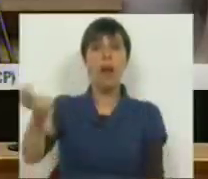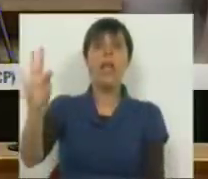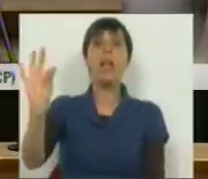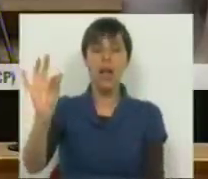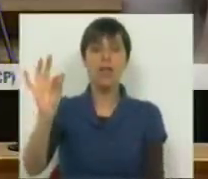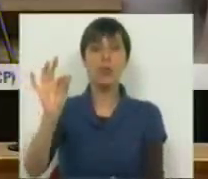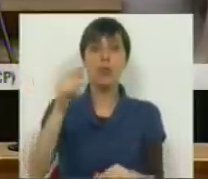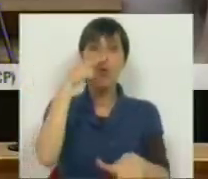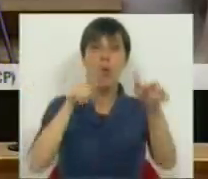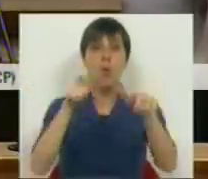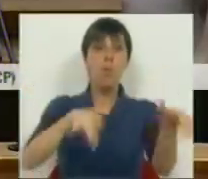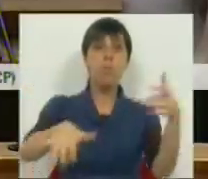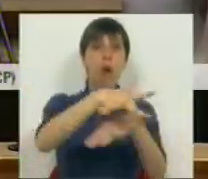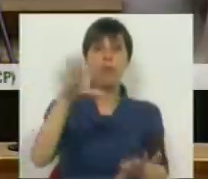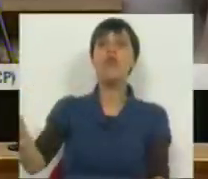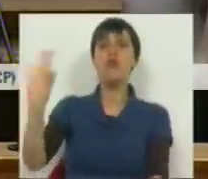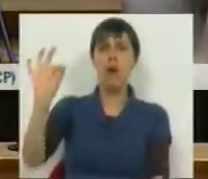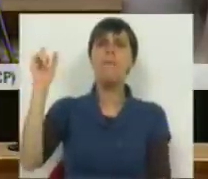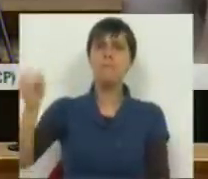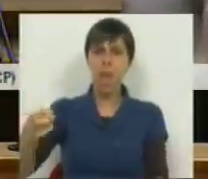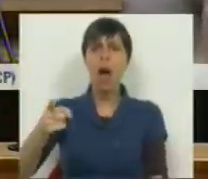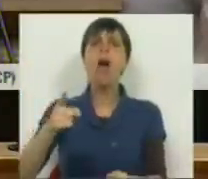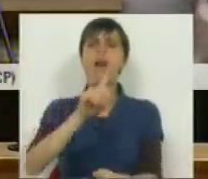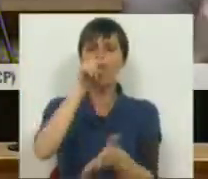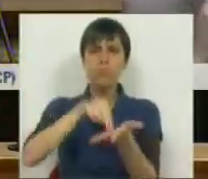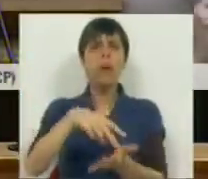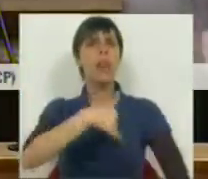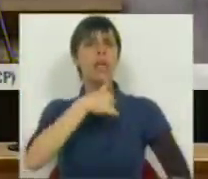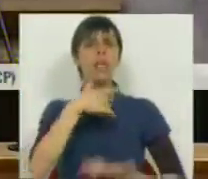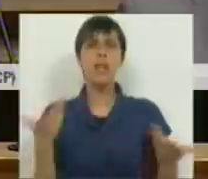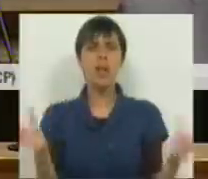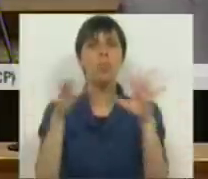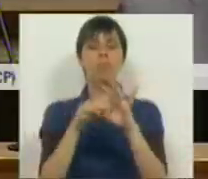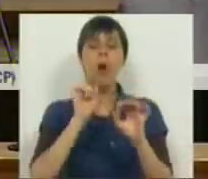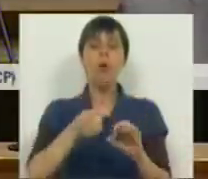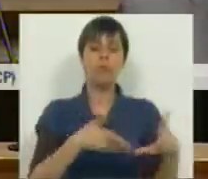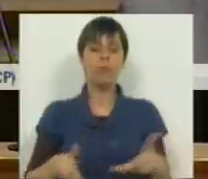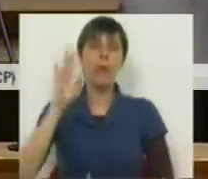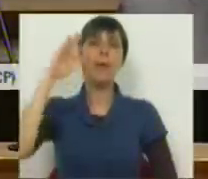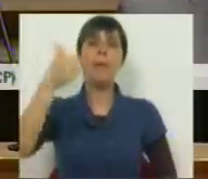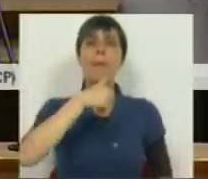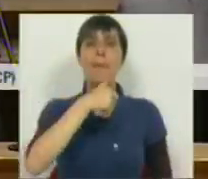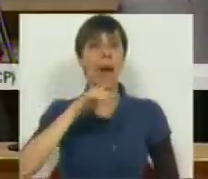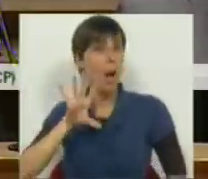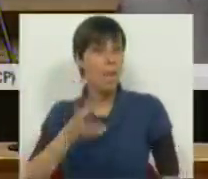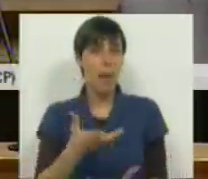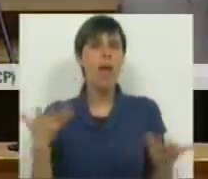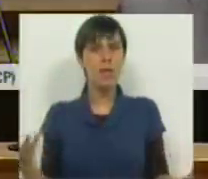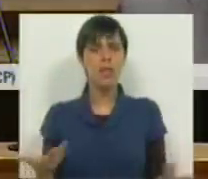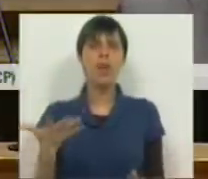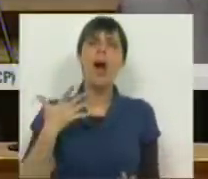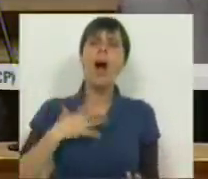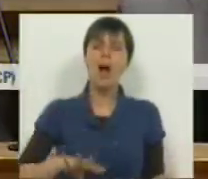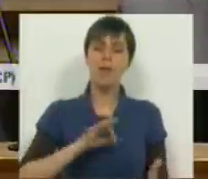aqueles que foram eleitos, escolhidos pelo povo, têm que tomar uma decisão sobre a estratégia futura do país. E, portanto,